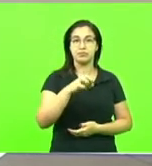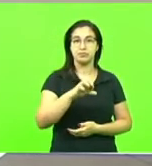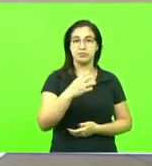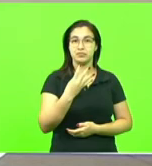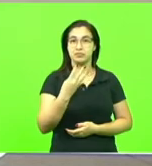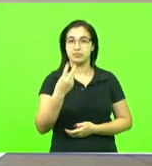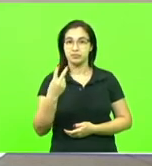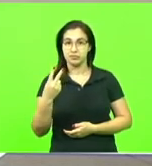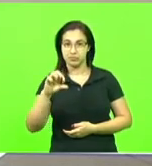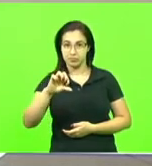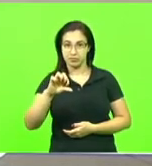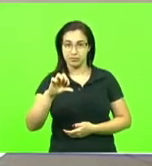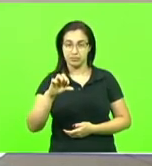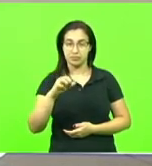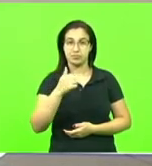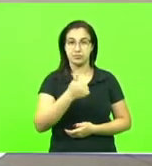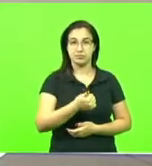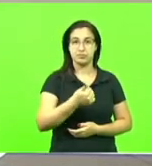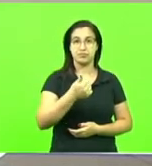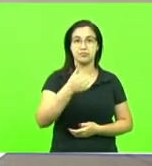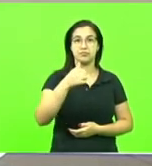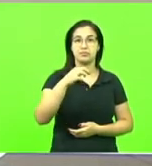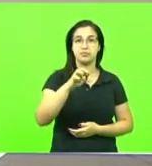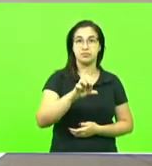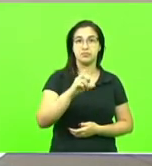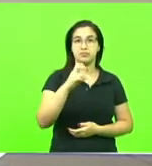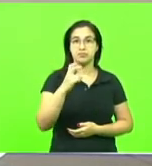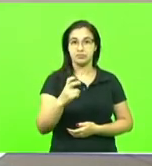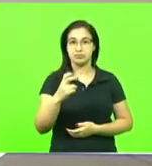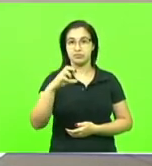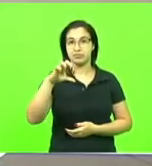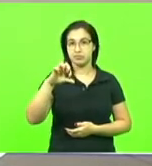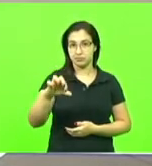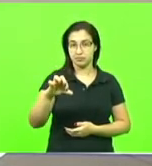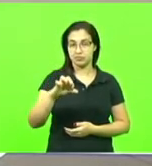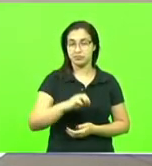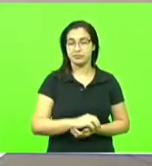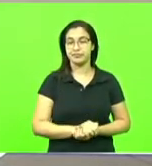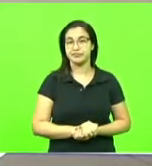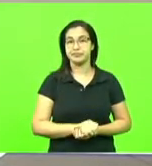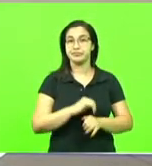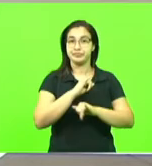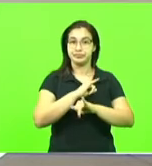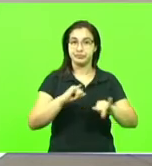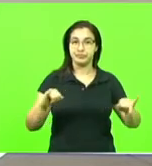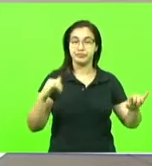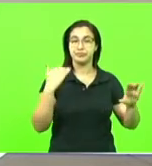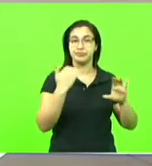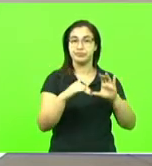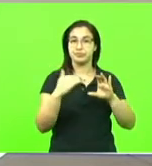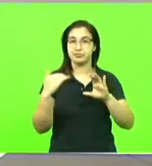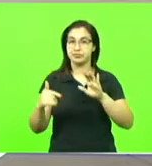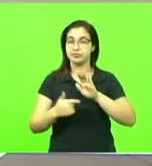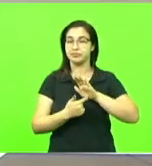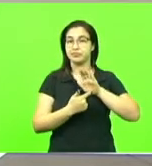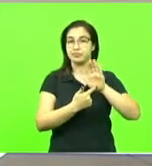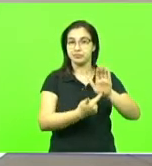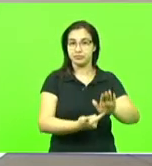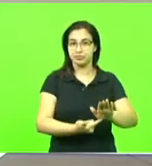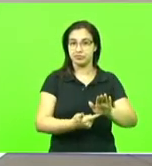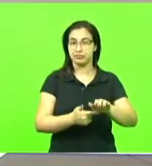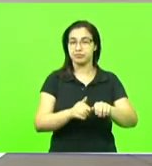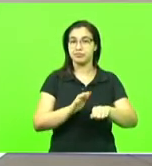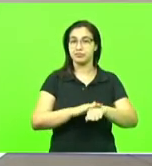1949 e 1959. Esta presidência comunica que encaminhará aos